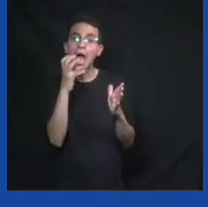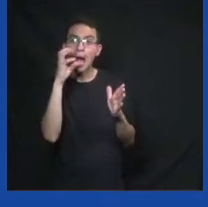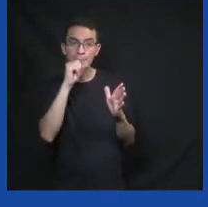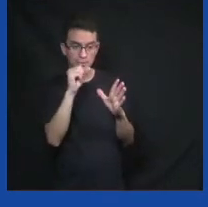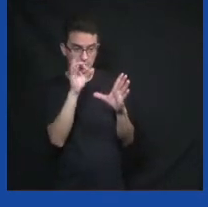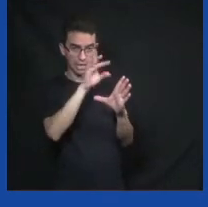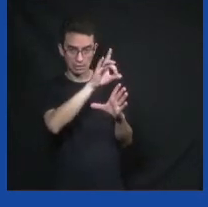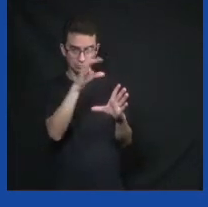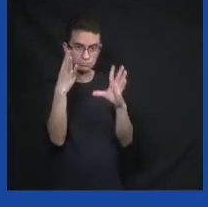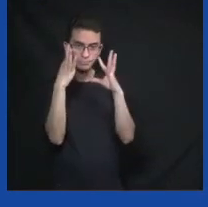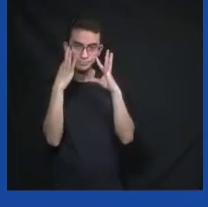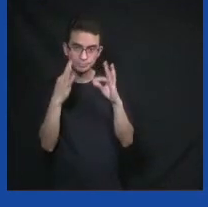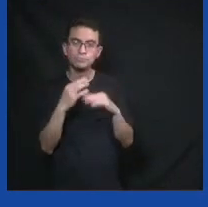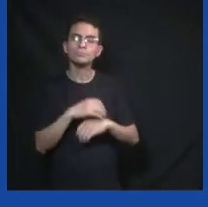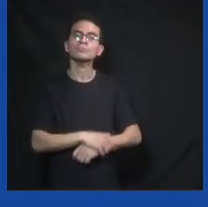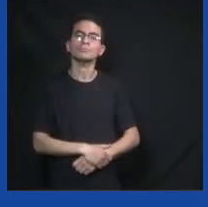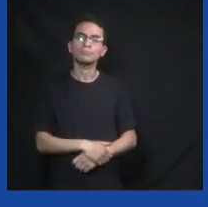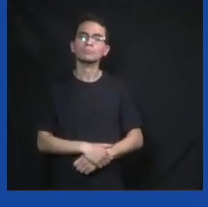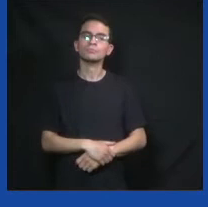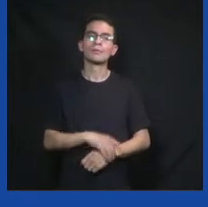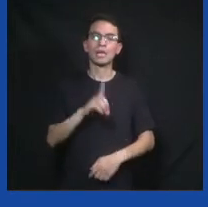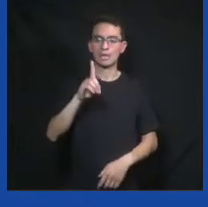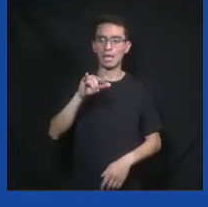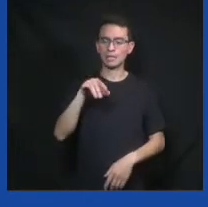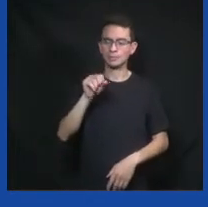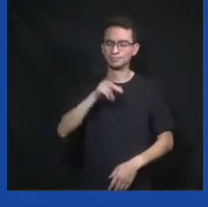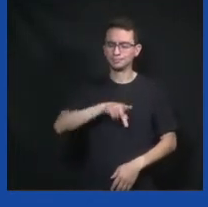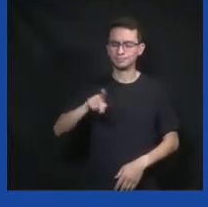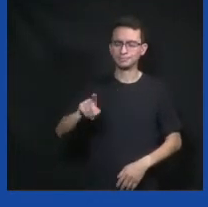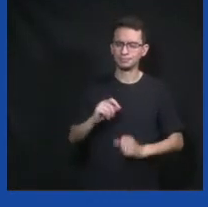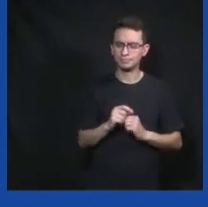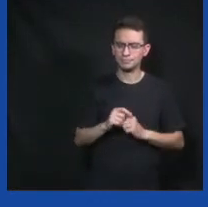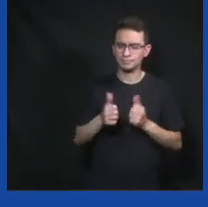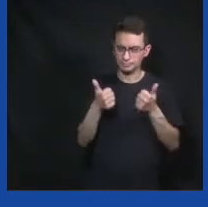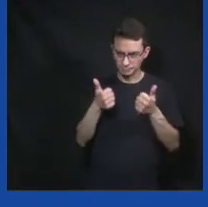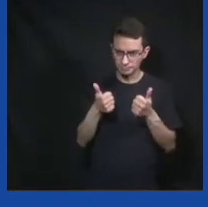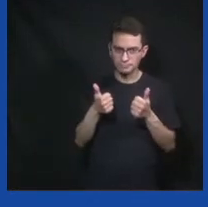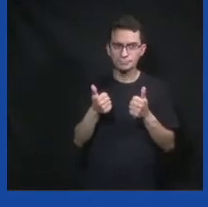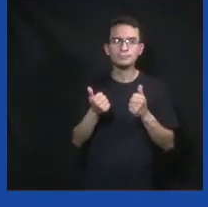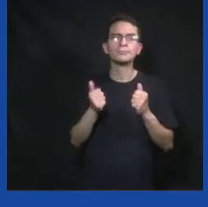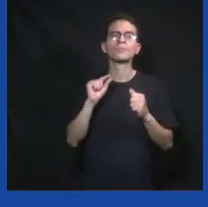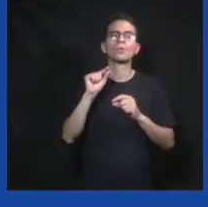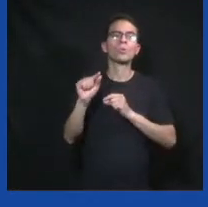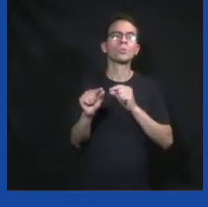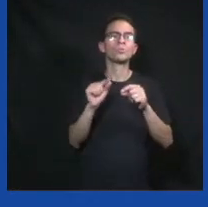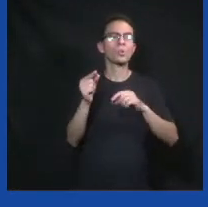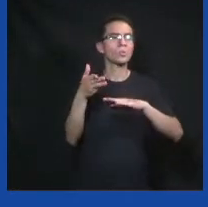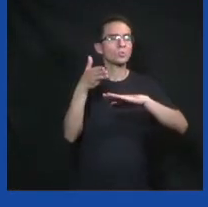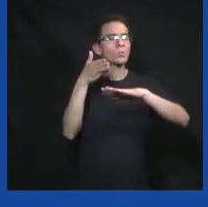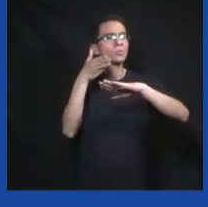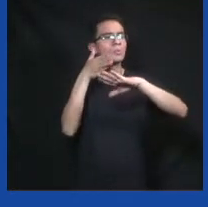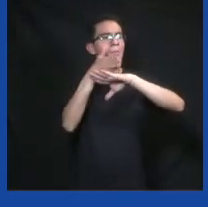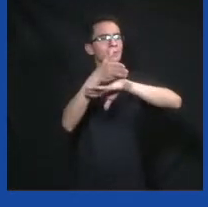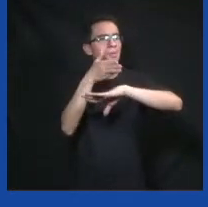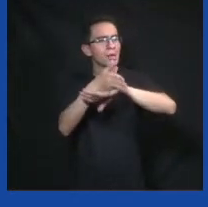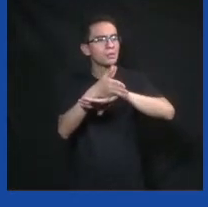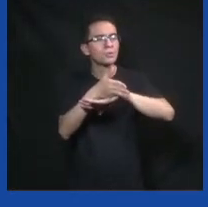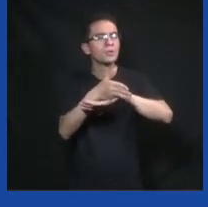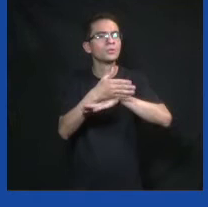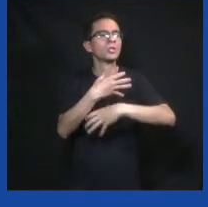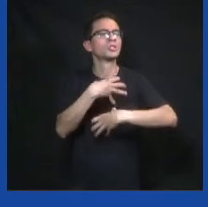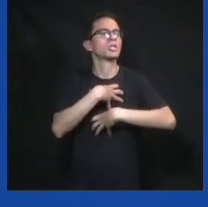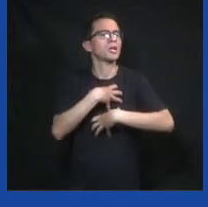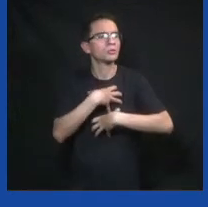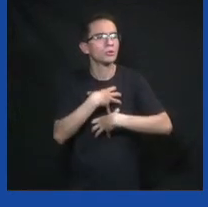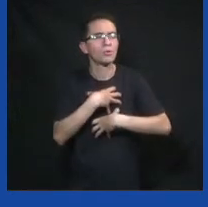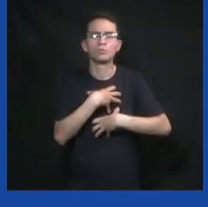Dantas. Olha, a participação é um canal, um formato, uma forma,